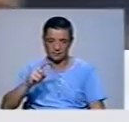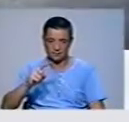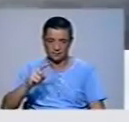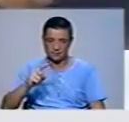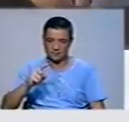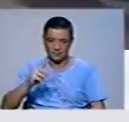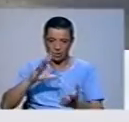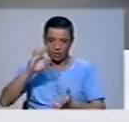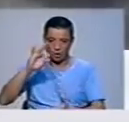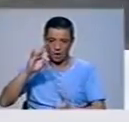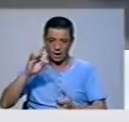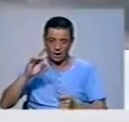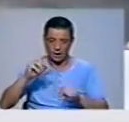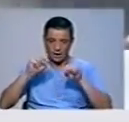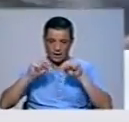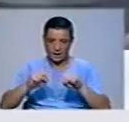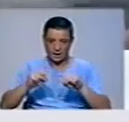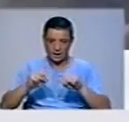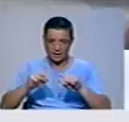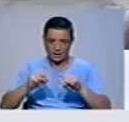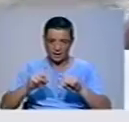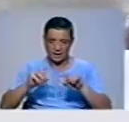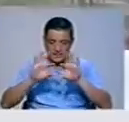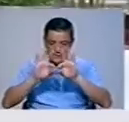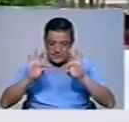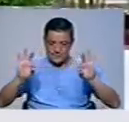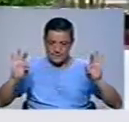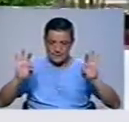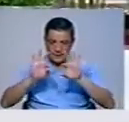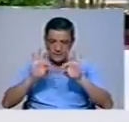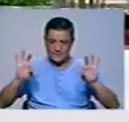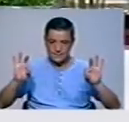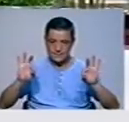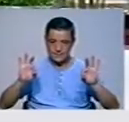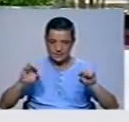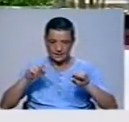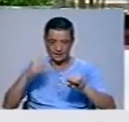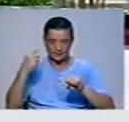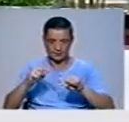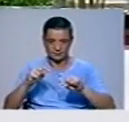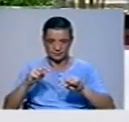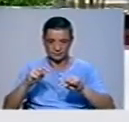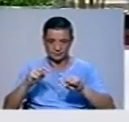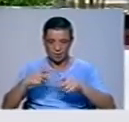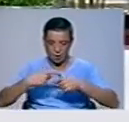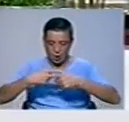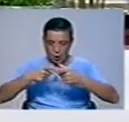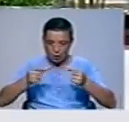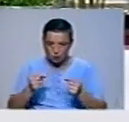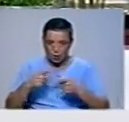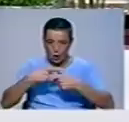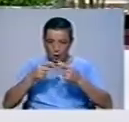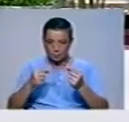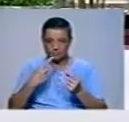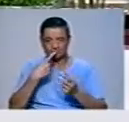ao rolo. De preferência, vamos estendê-la bem fininha. Teremos aqui uns rissóis